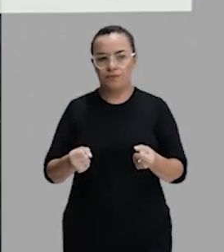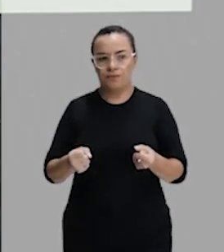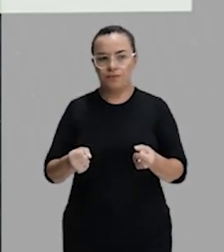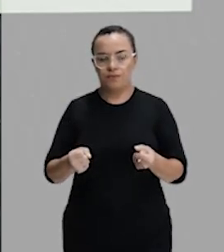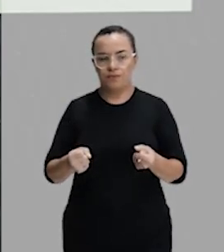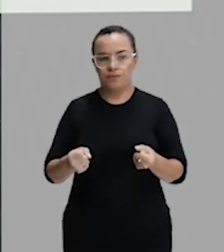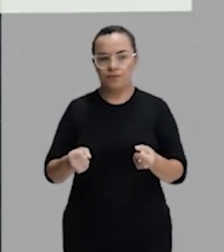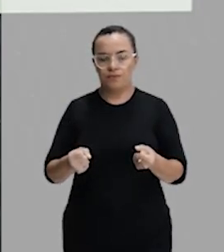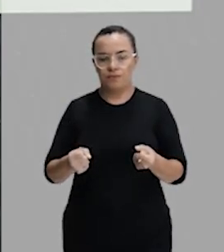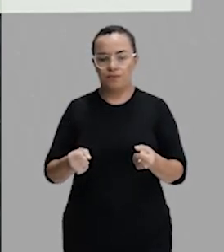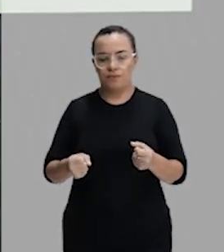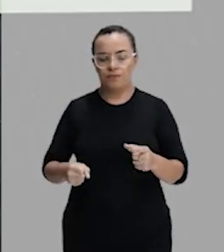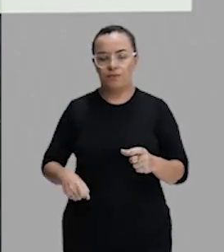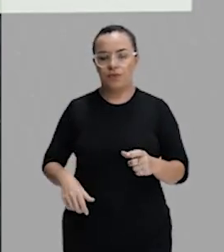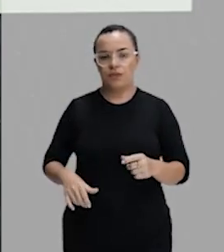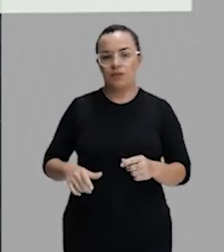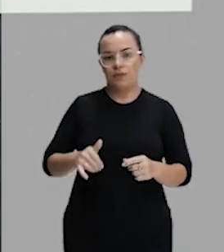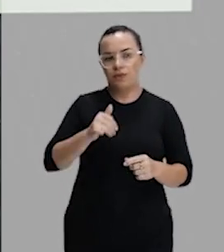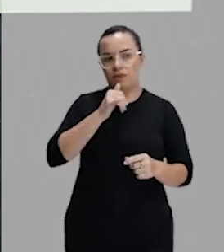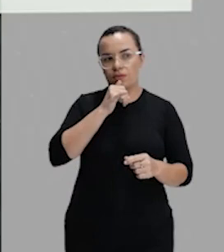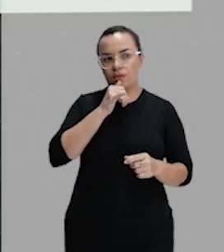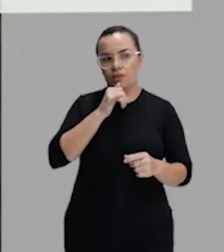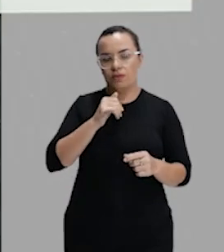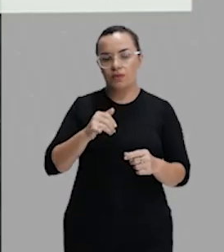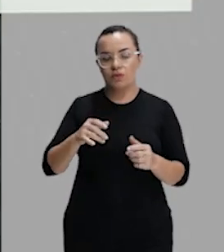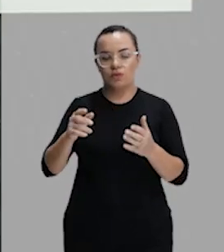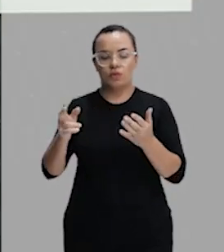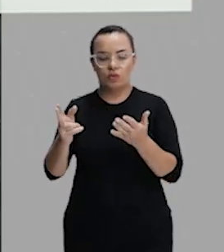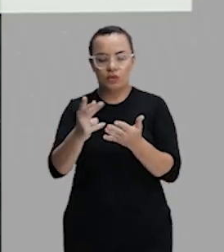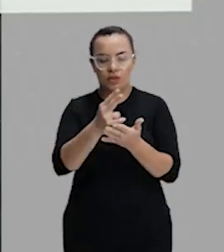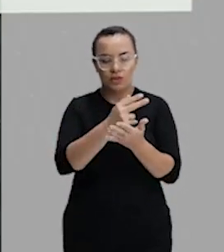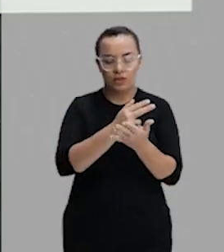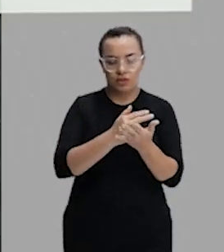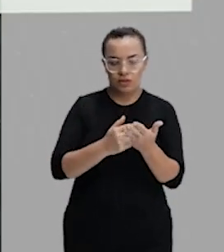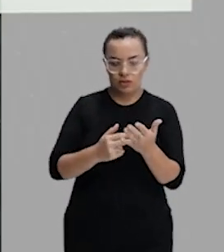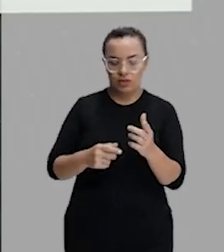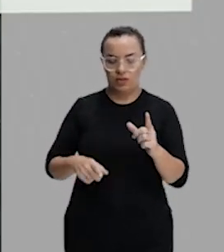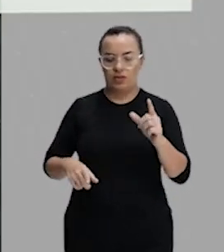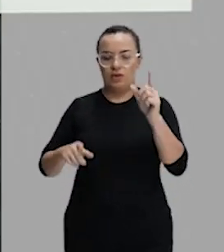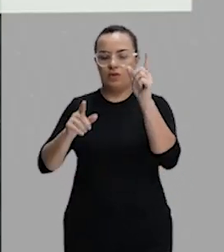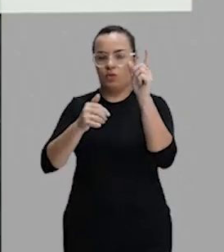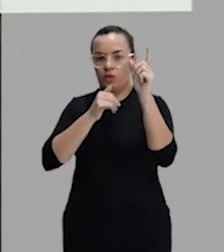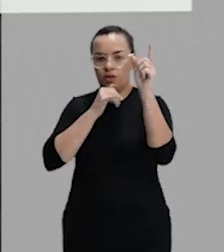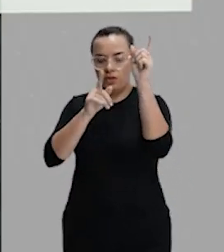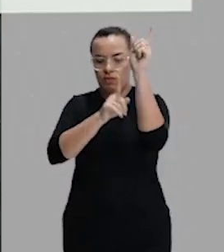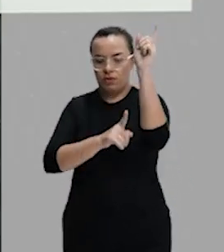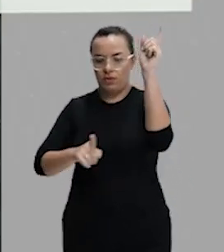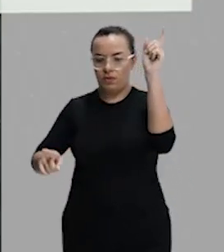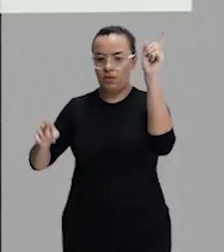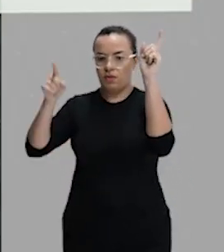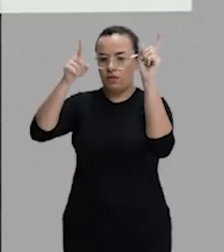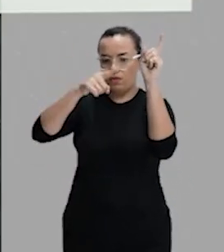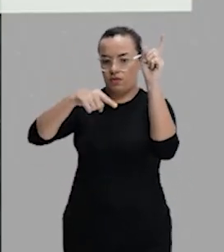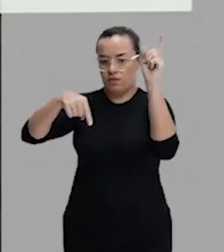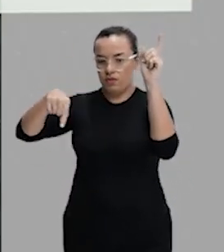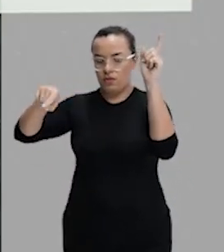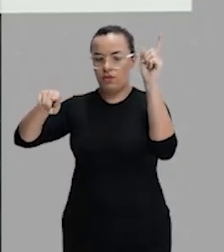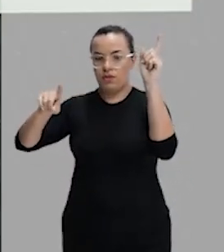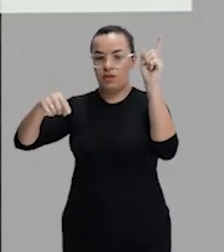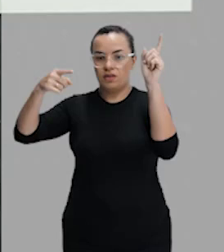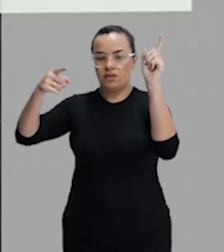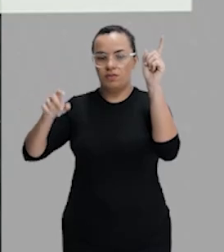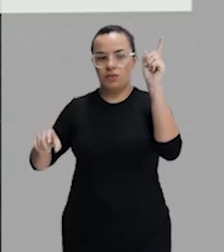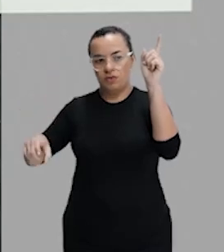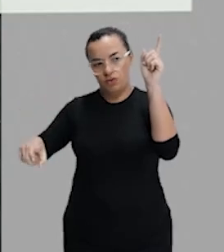eu coloquei o eixo paralelo ao eixo x, mas o eixo imaginário pode ser o próprio eixo x. Certinho? Com a